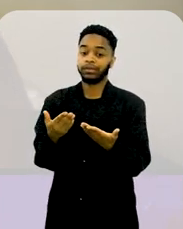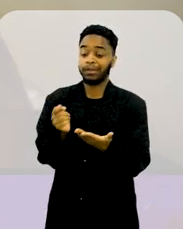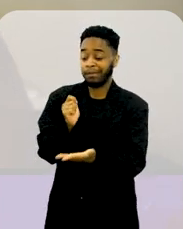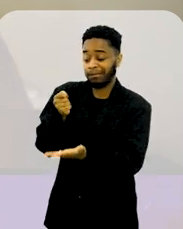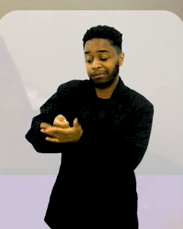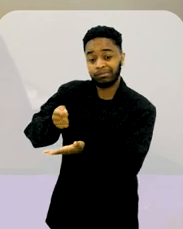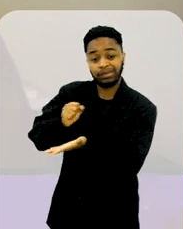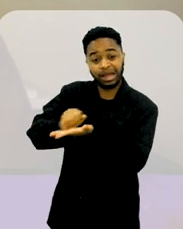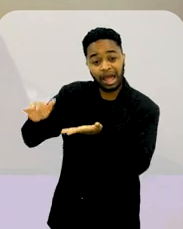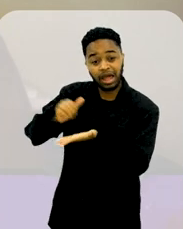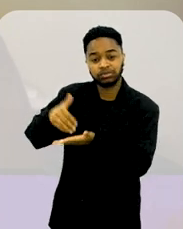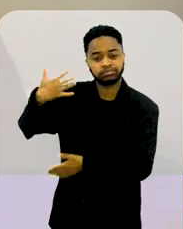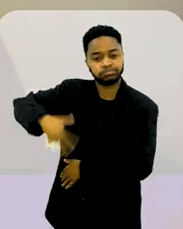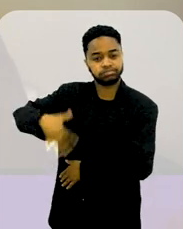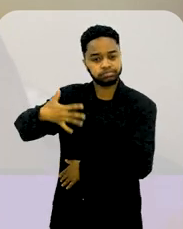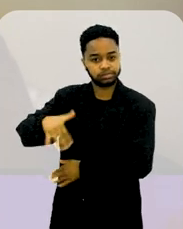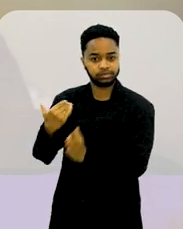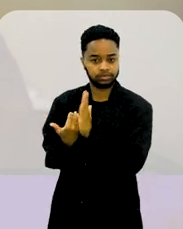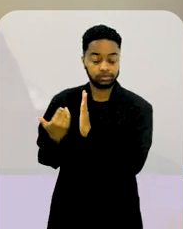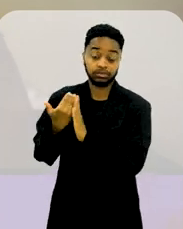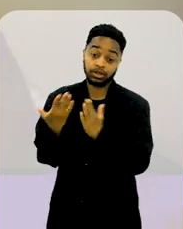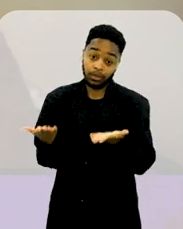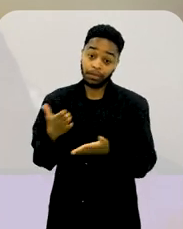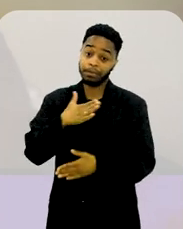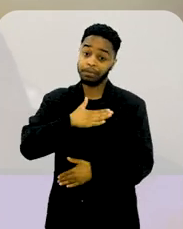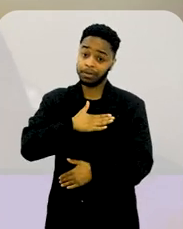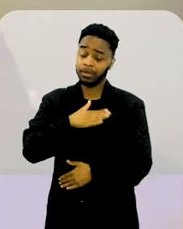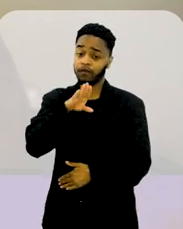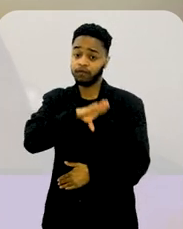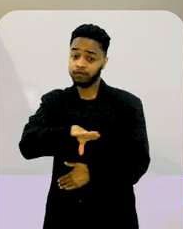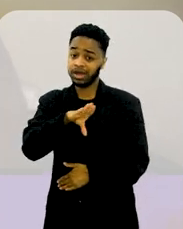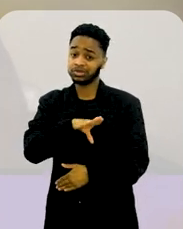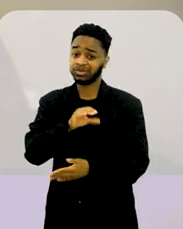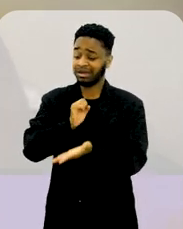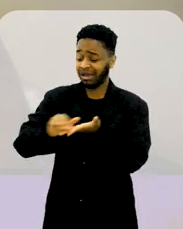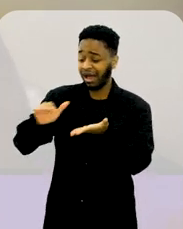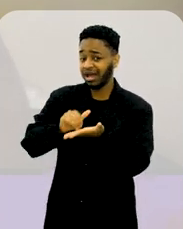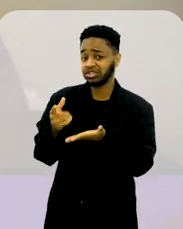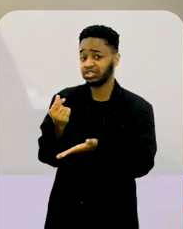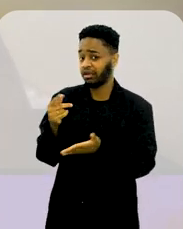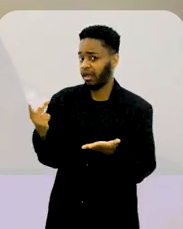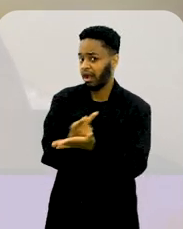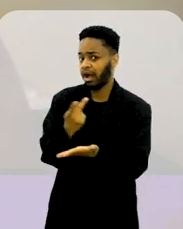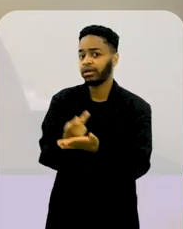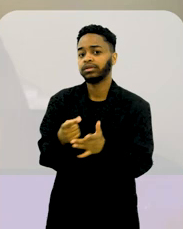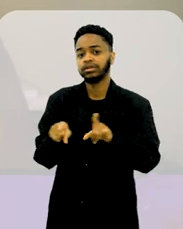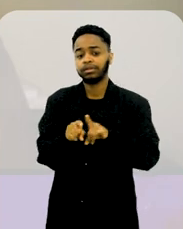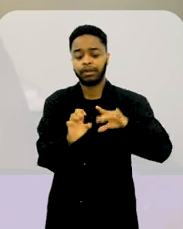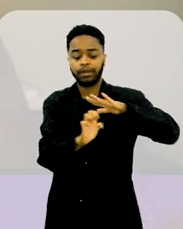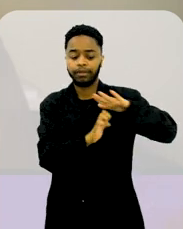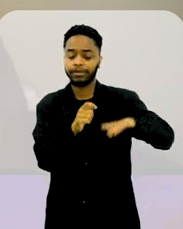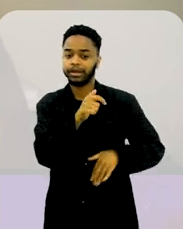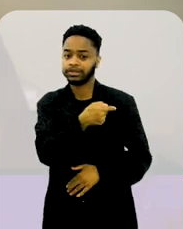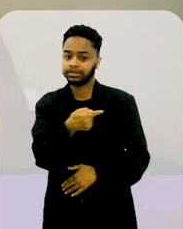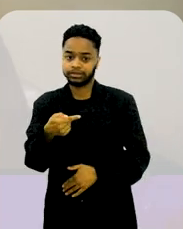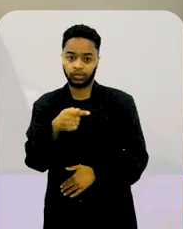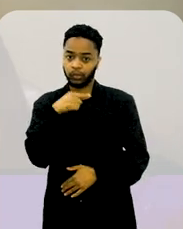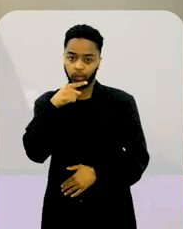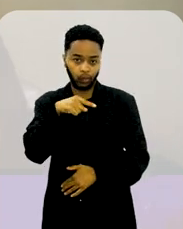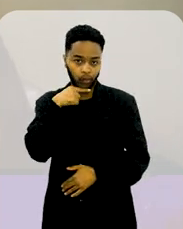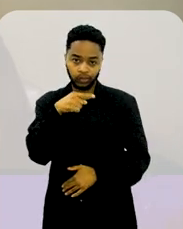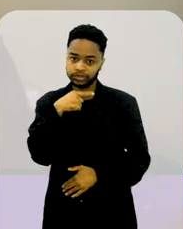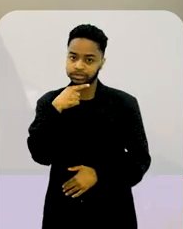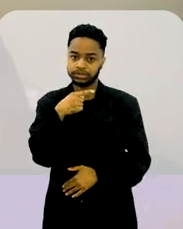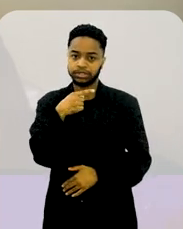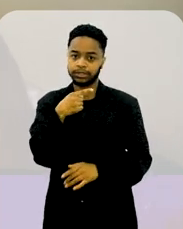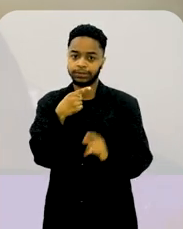eh o gasto do Vasco da Gama o Vasco para mim tem gastado muito mal e a 777 também não tem tem conseguido